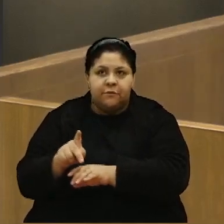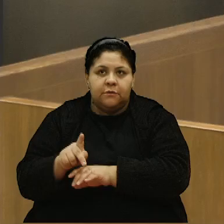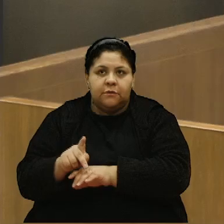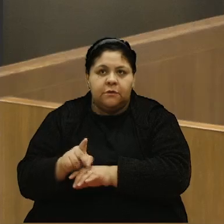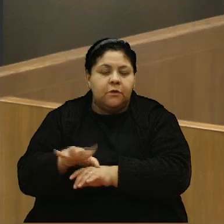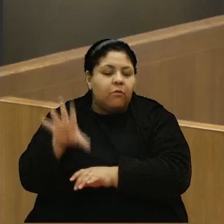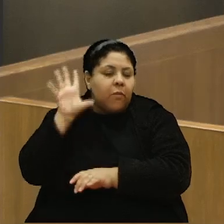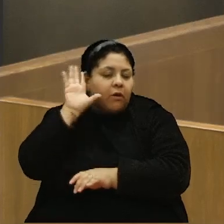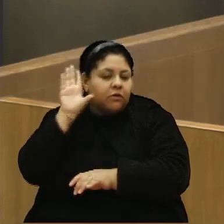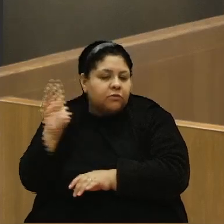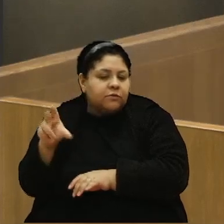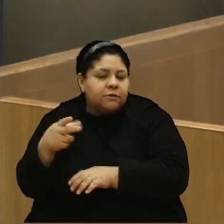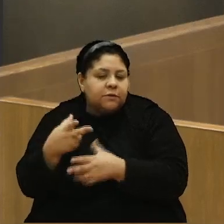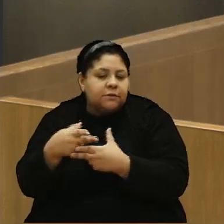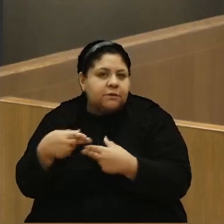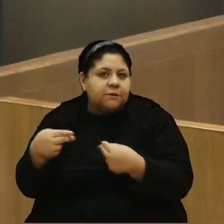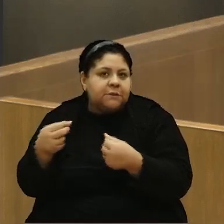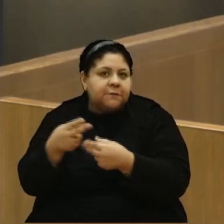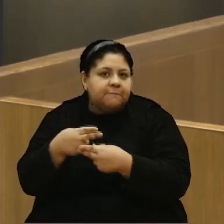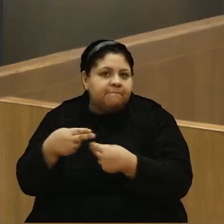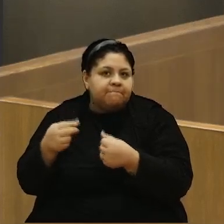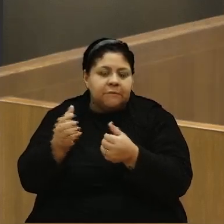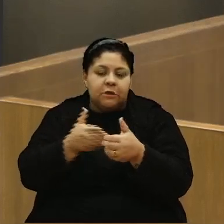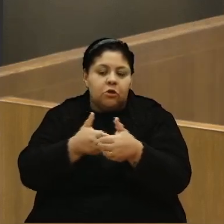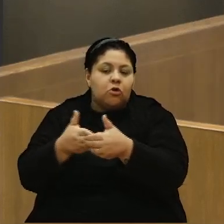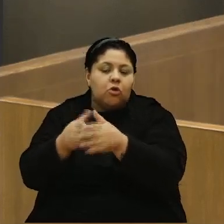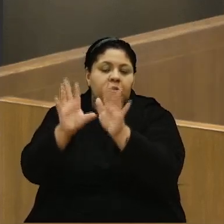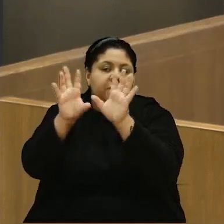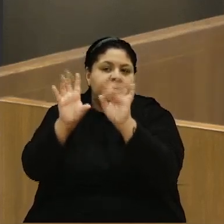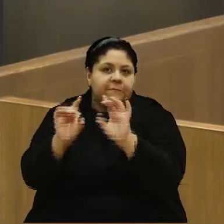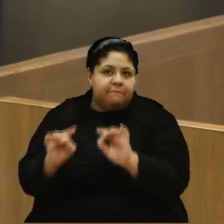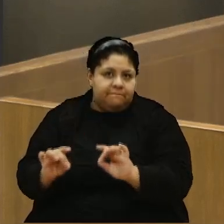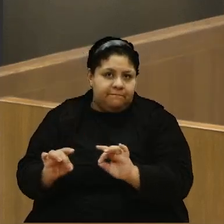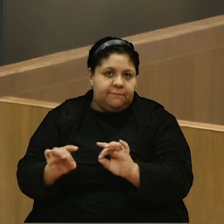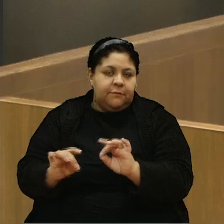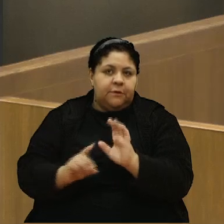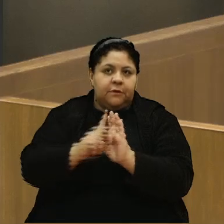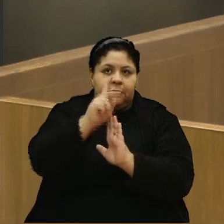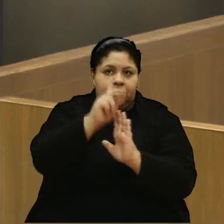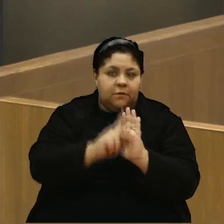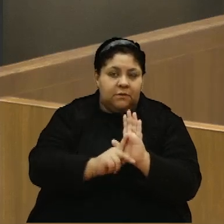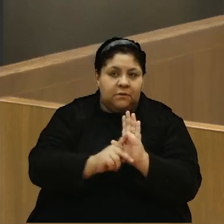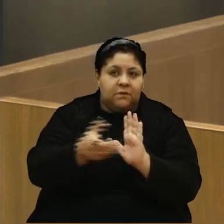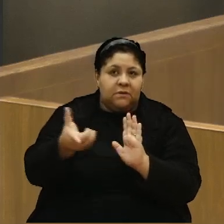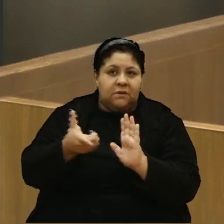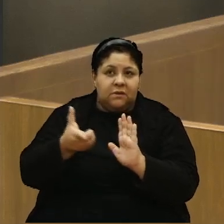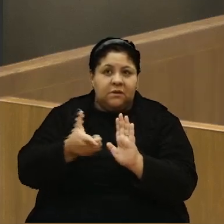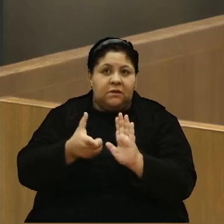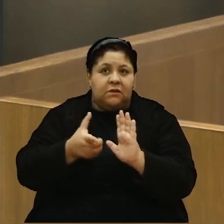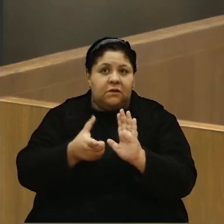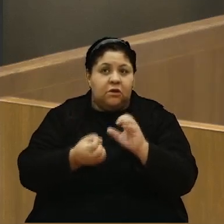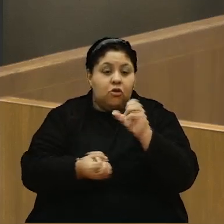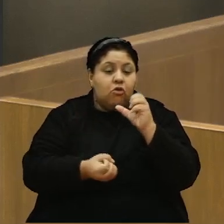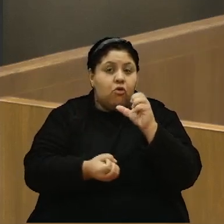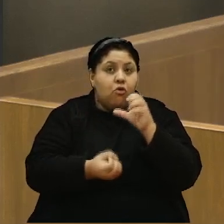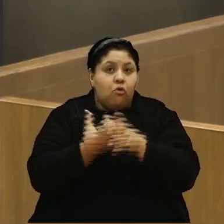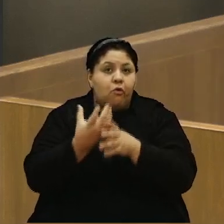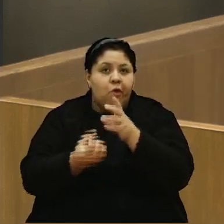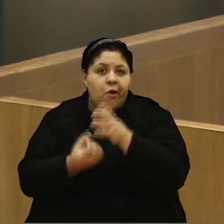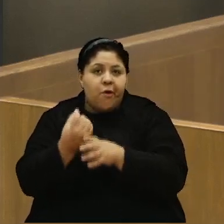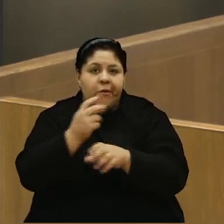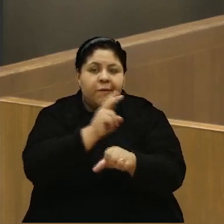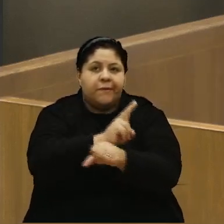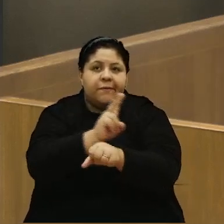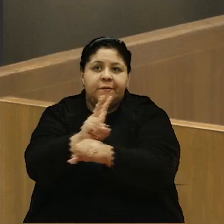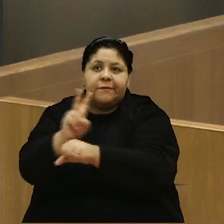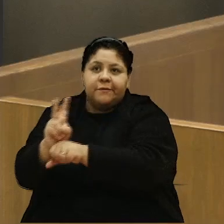escuta sensível e orientação especializada. O projeto pretendia formar uma rede de cuidado e